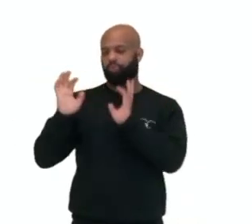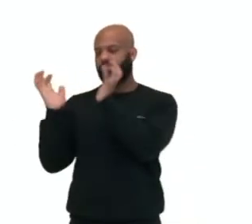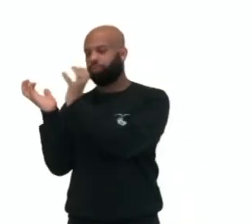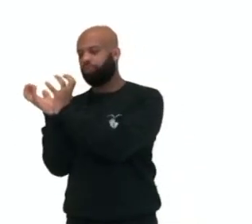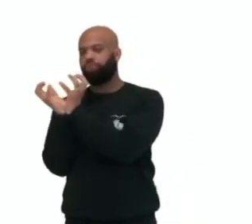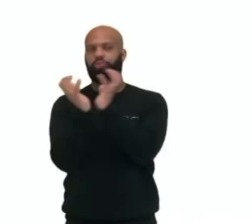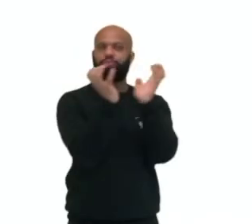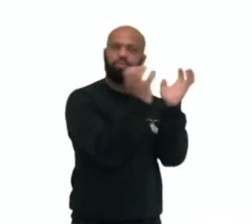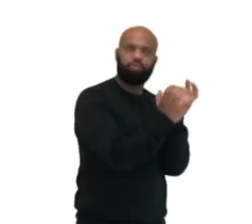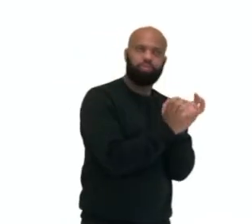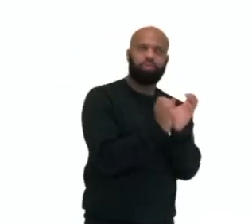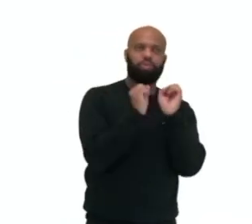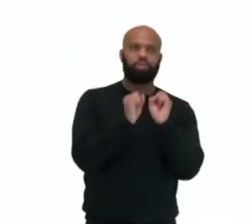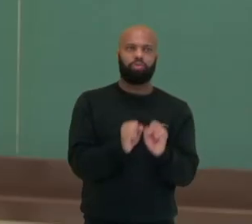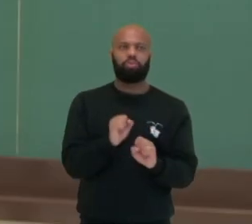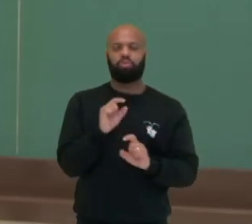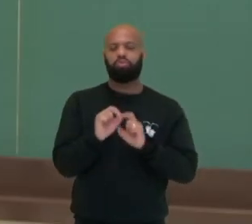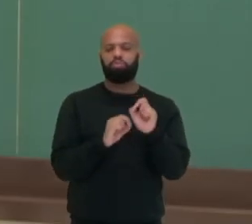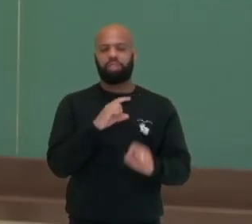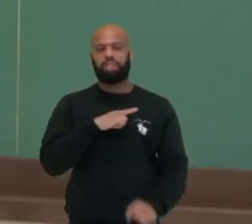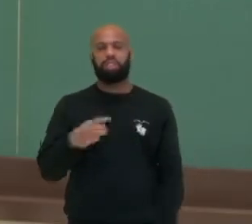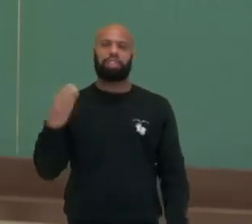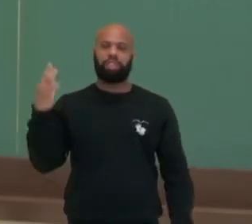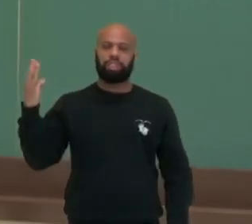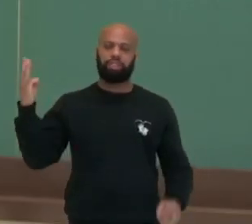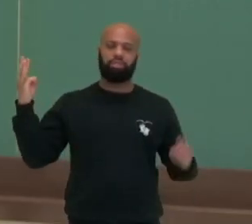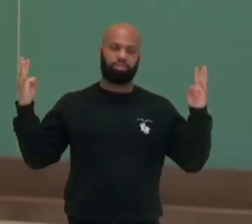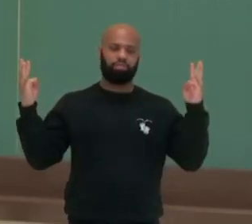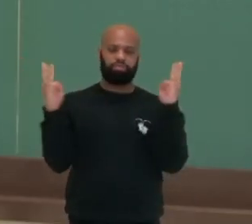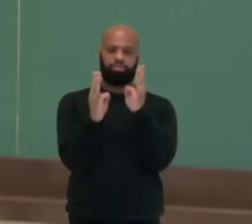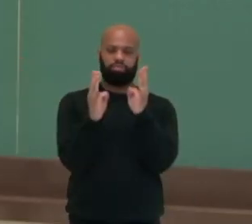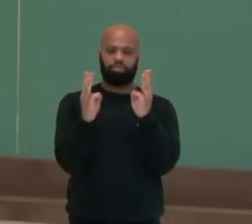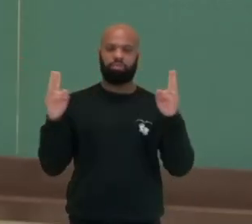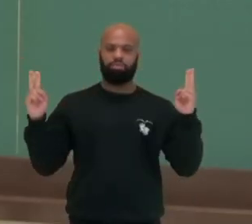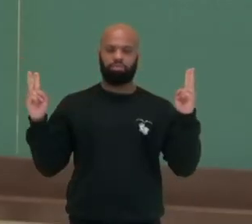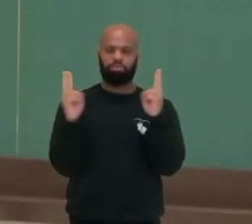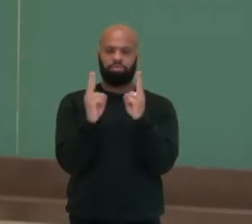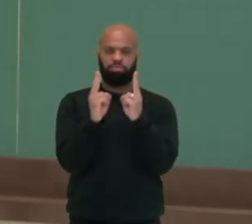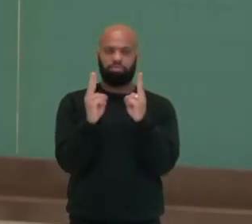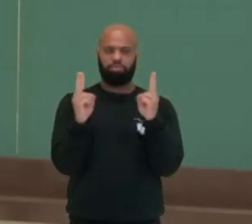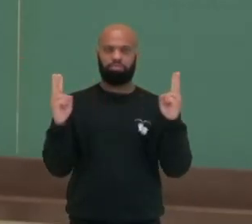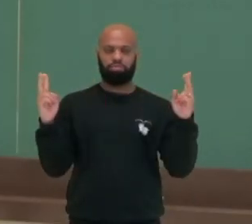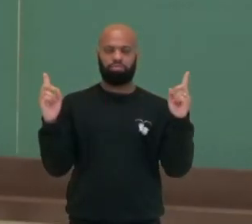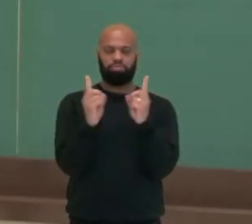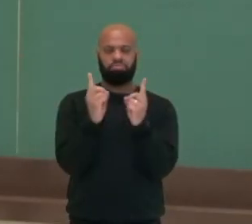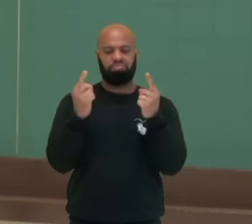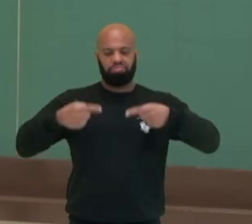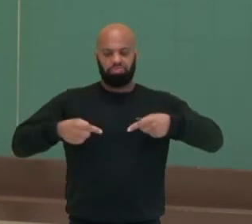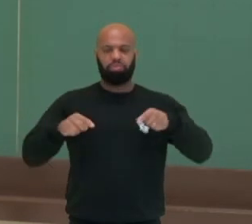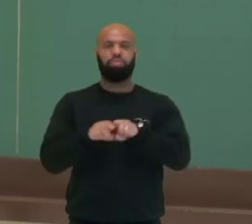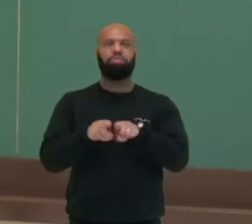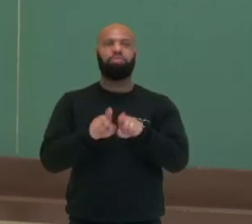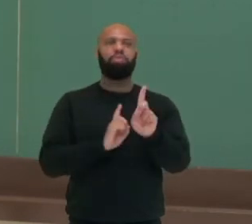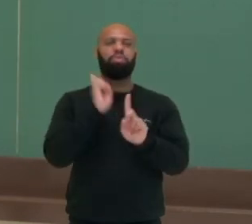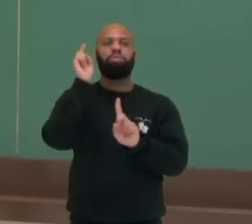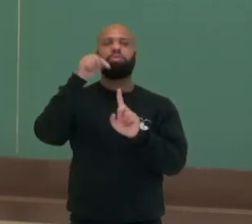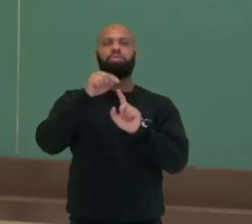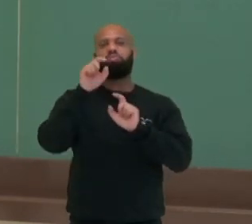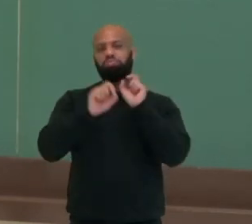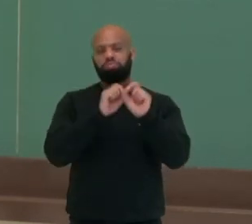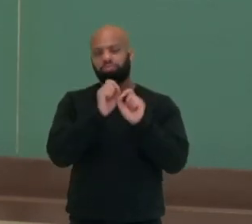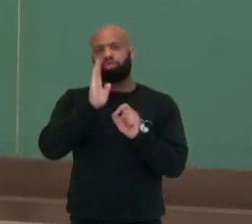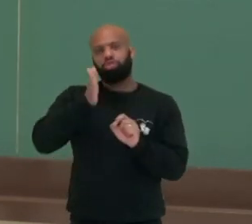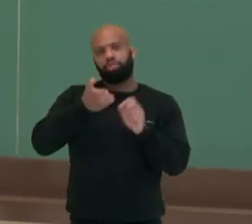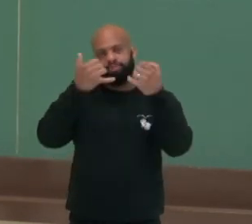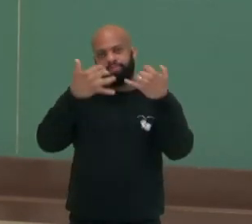equipes, a gente pode optar por trio ou dupla, e o objetivo é o objetivo da bocha,